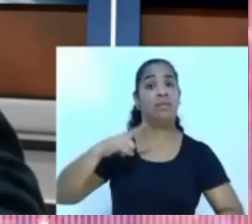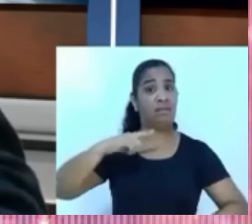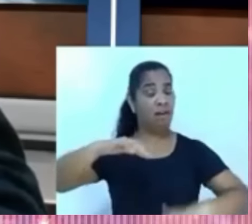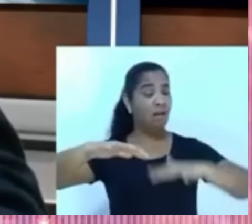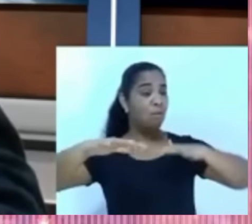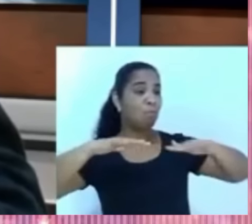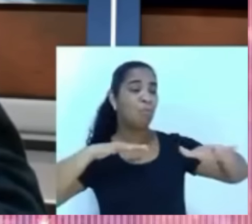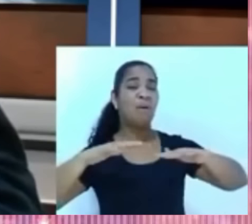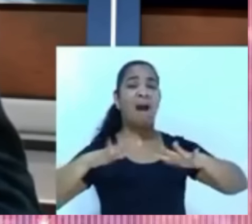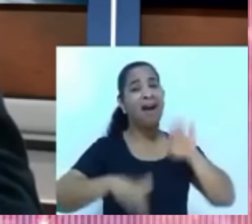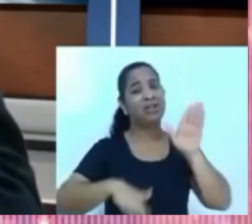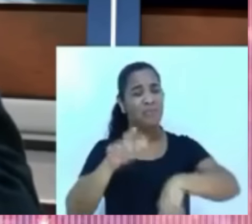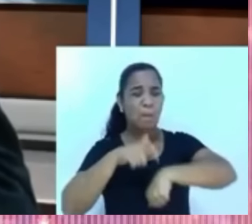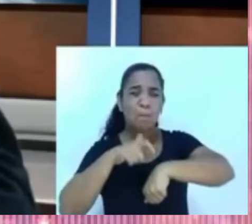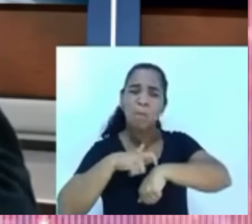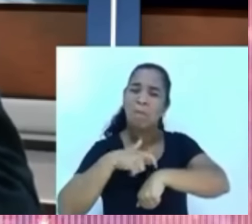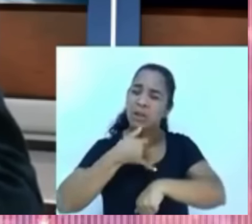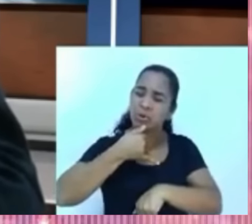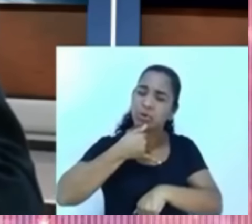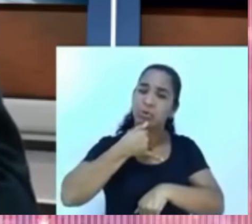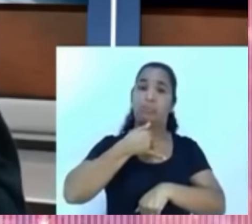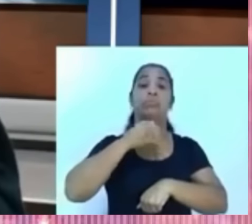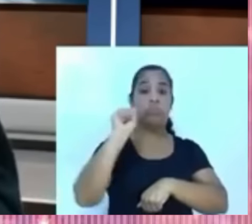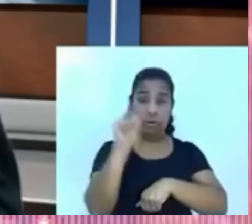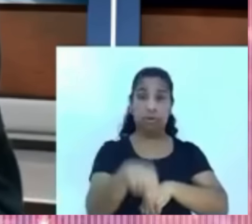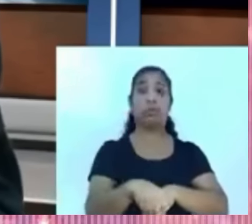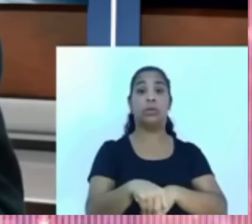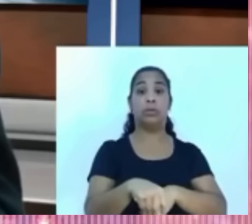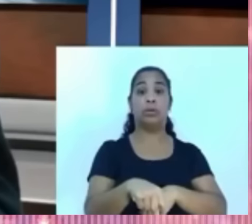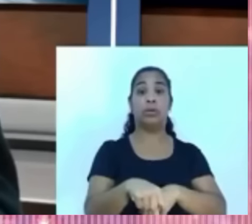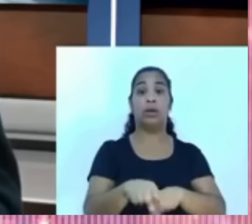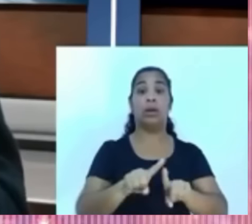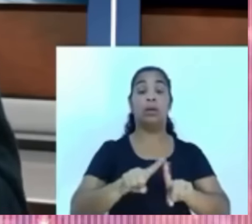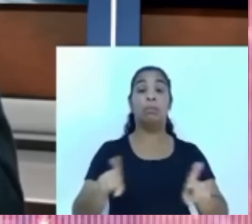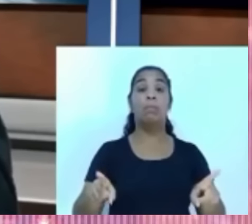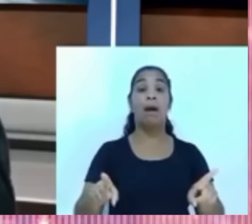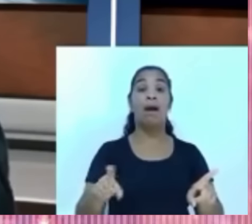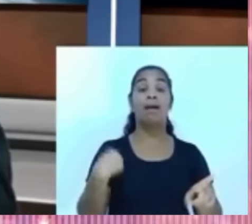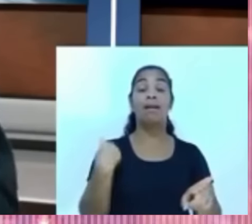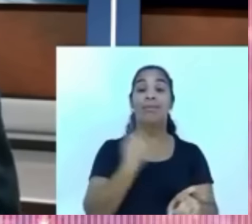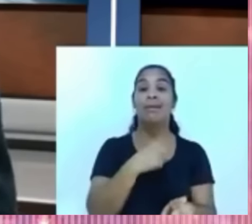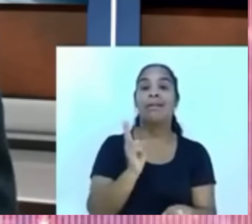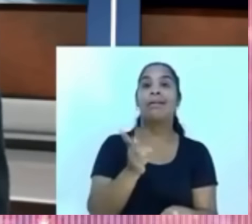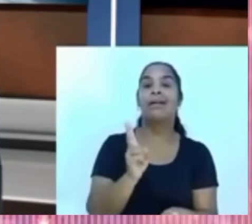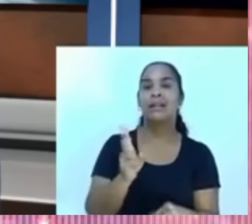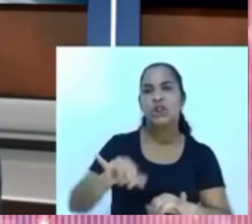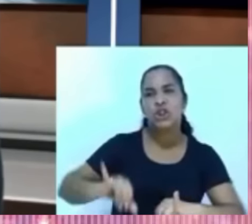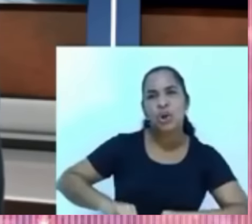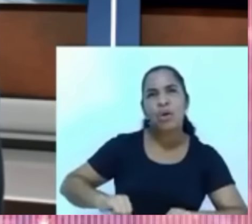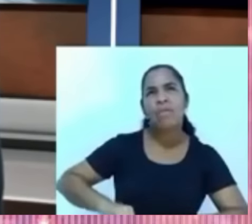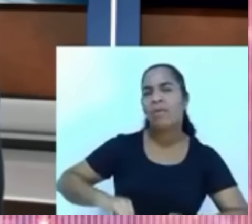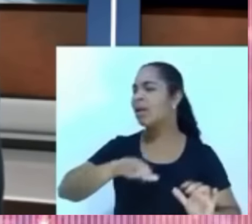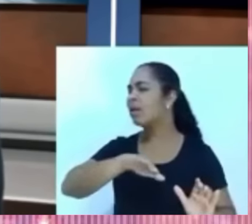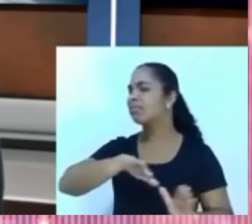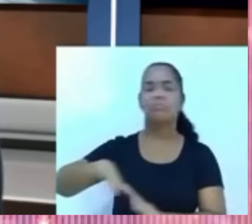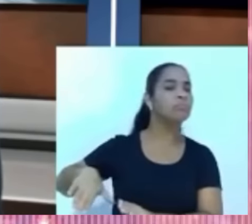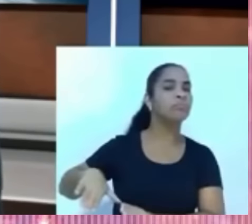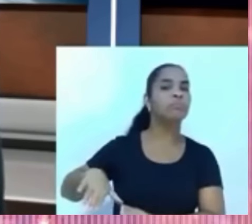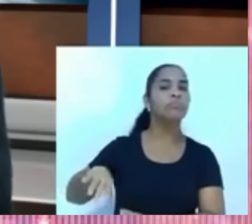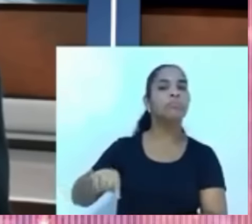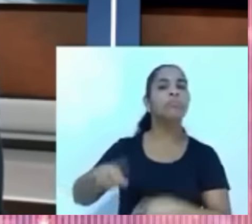trágico que nós tiramos a parte destruidora e mostramos que é do Caos que nasce a